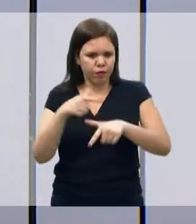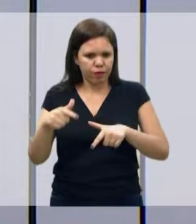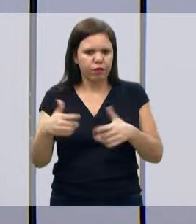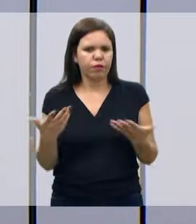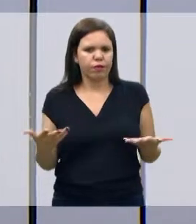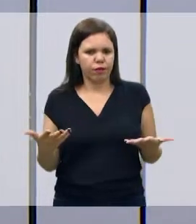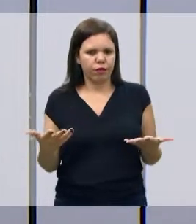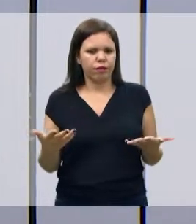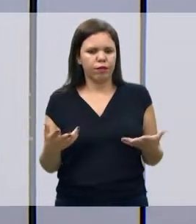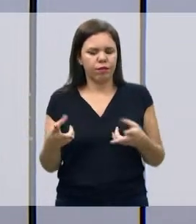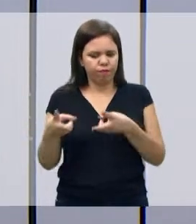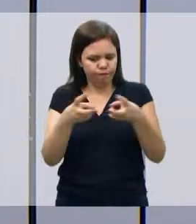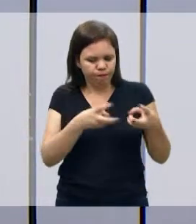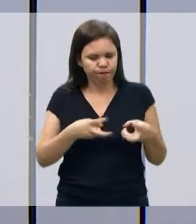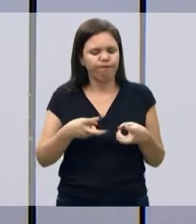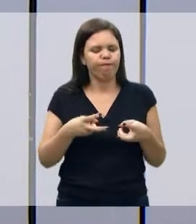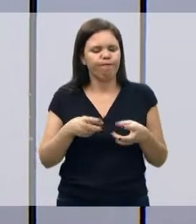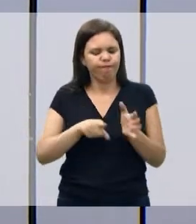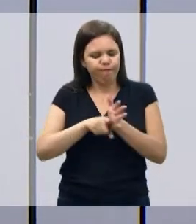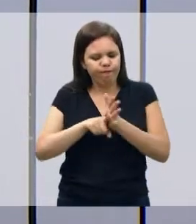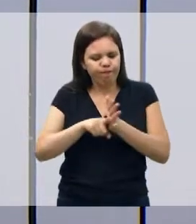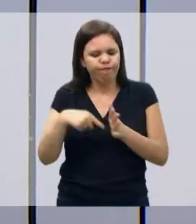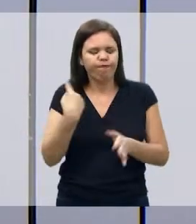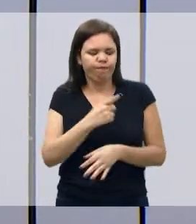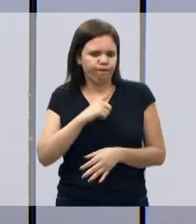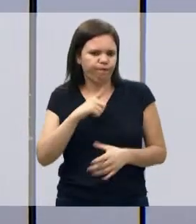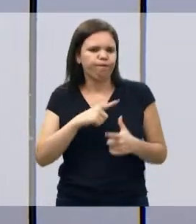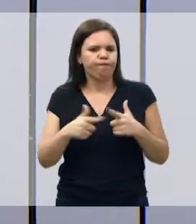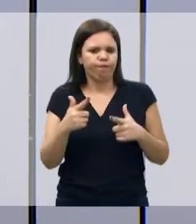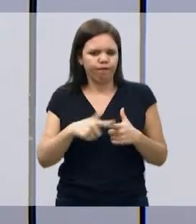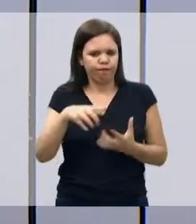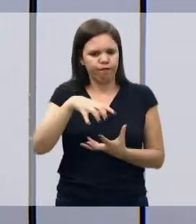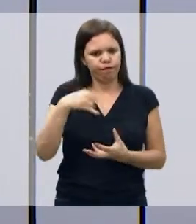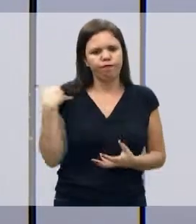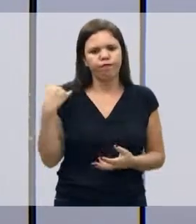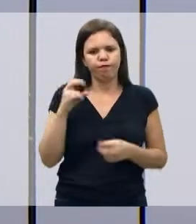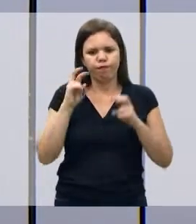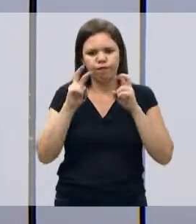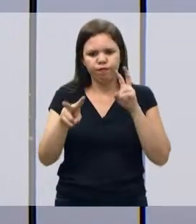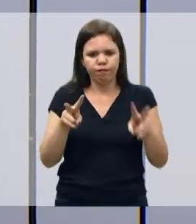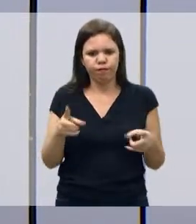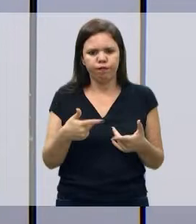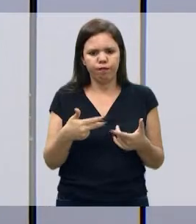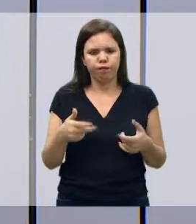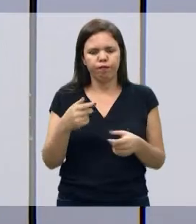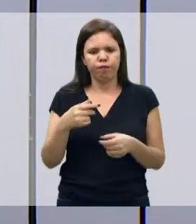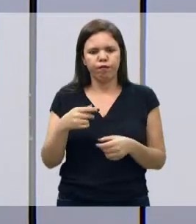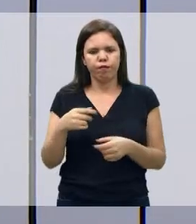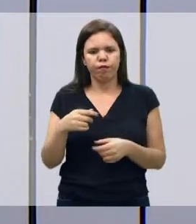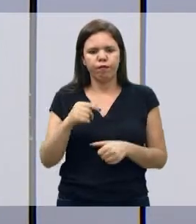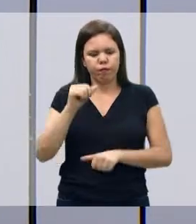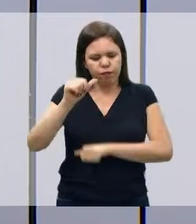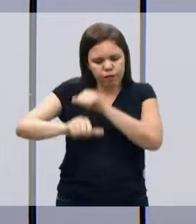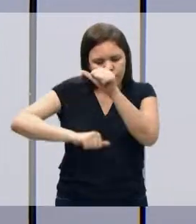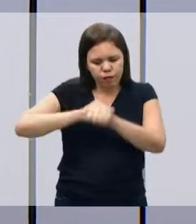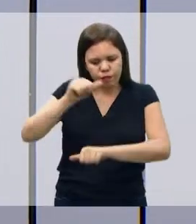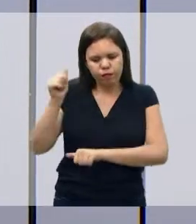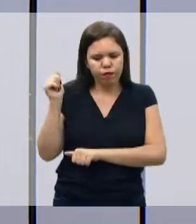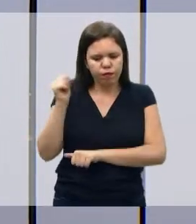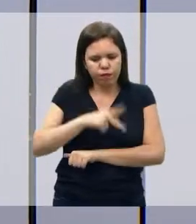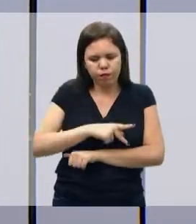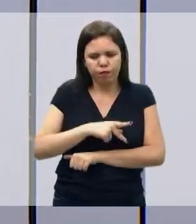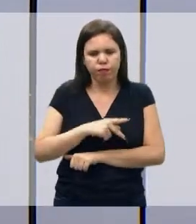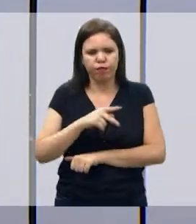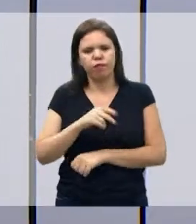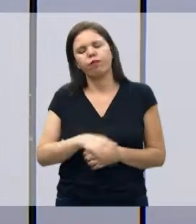Nós sabemos do problema que nós temos com o idoso, nós estamos vendo aí a reforma da Previdência aí, que